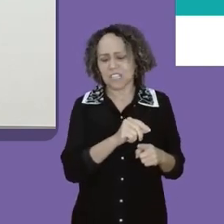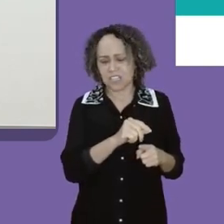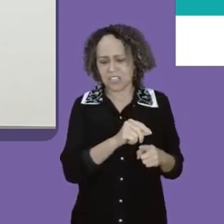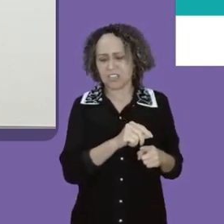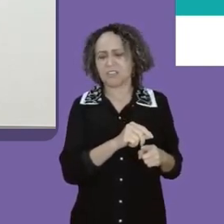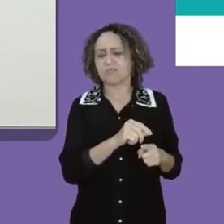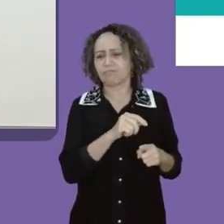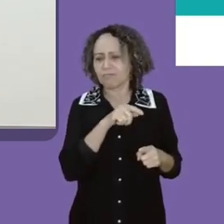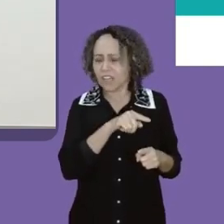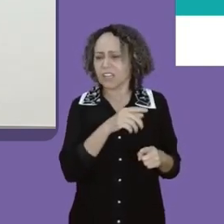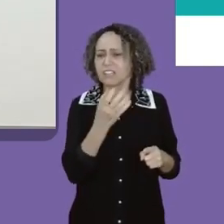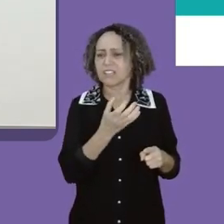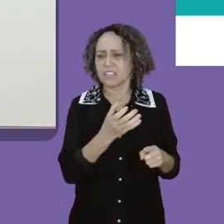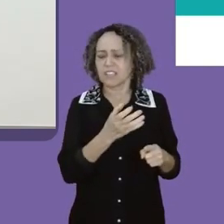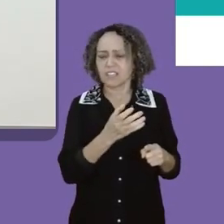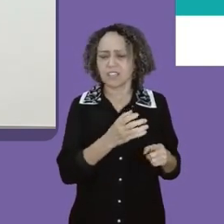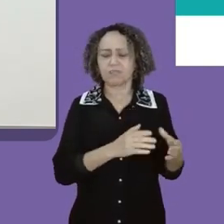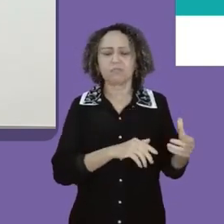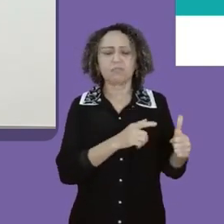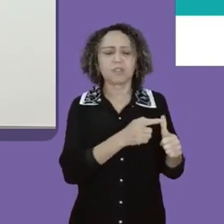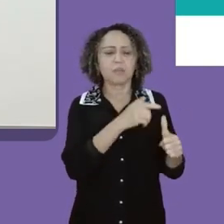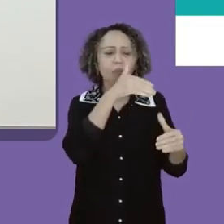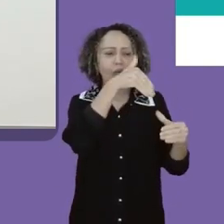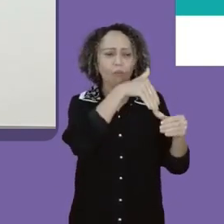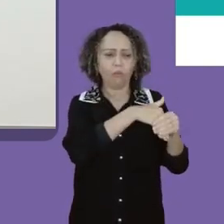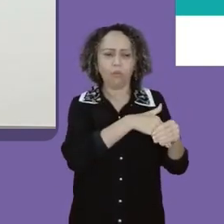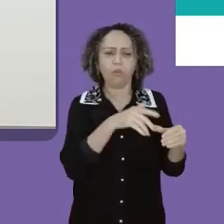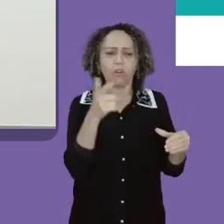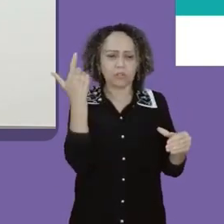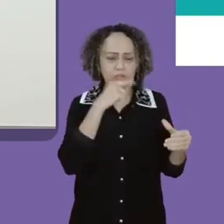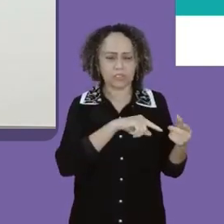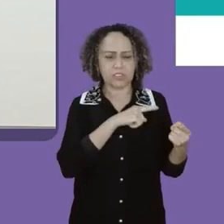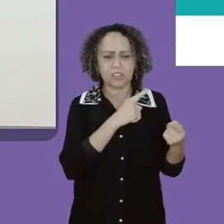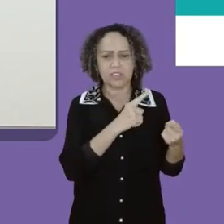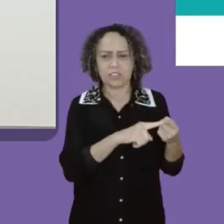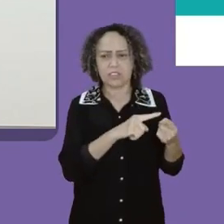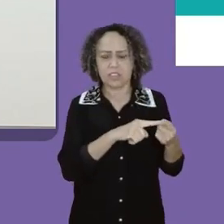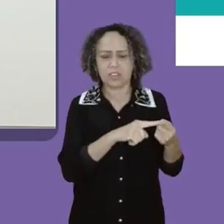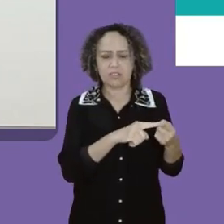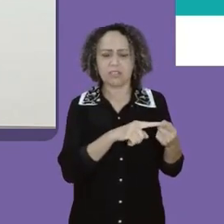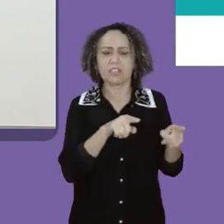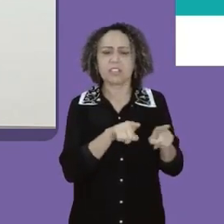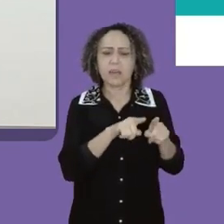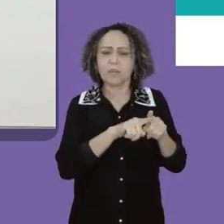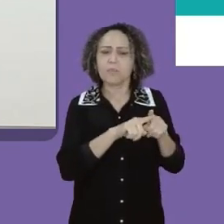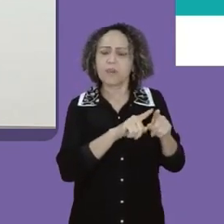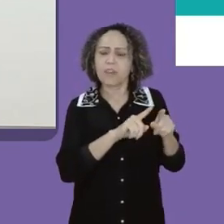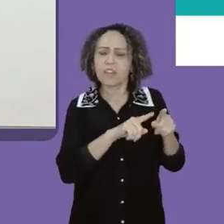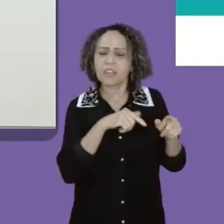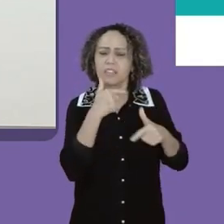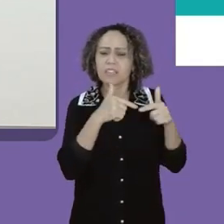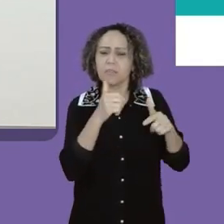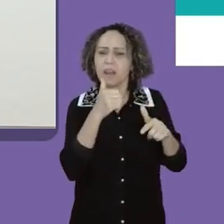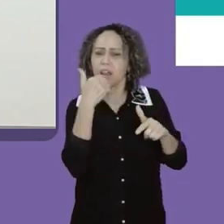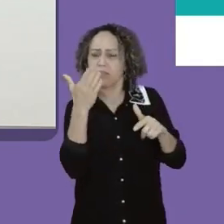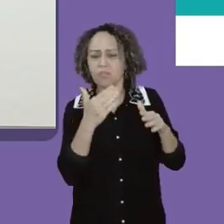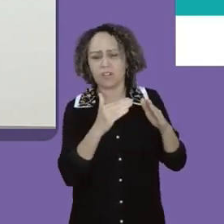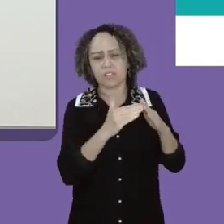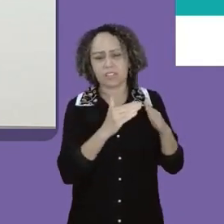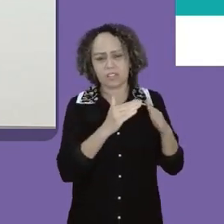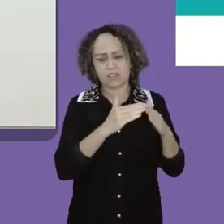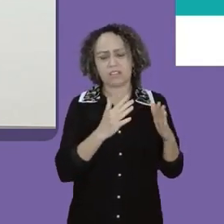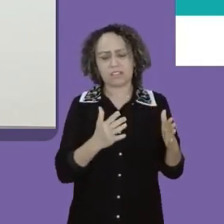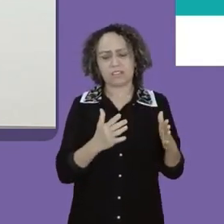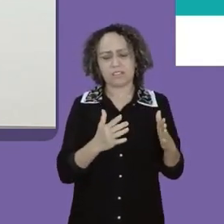assim com a emancipação de sair de casa para poder trabalhar. E você que está aí me assistindo,